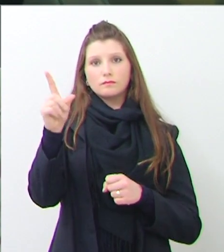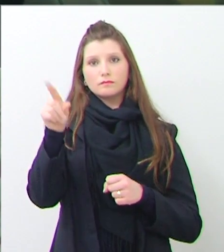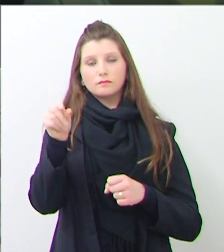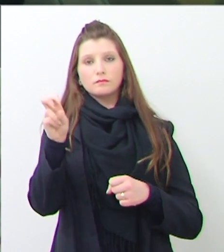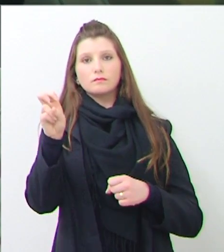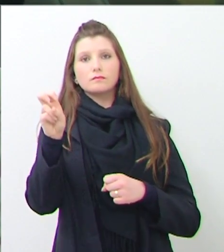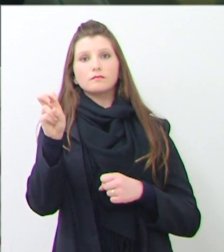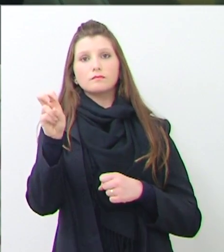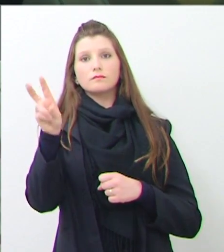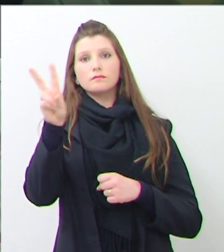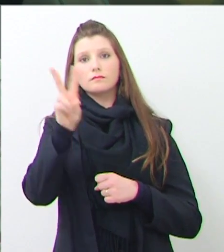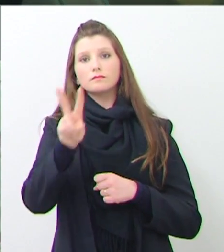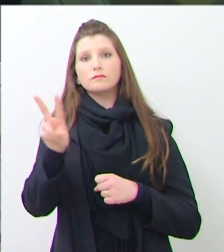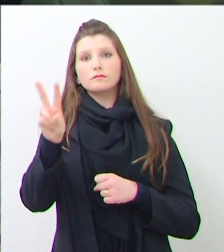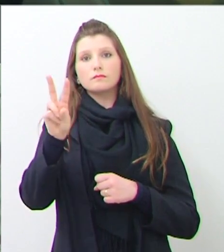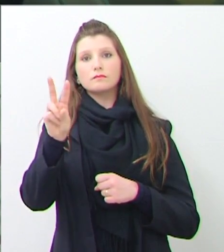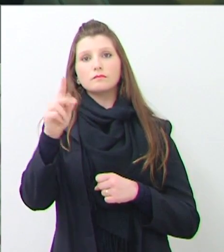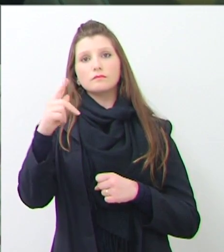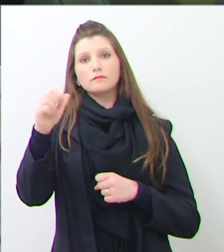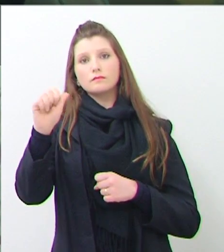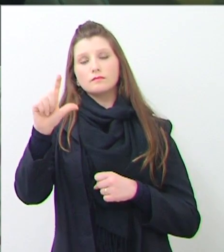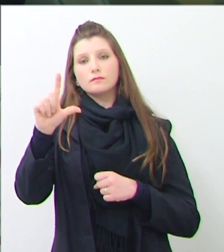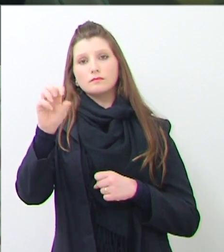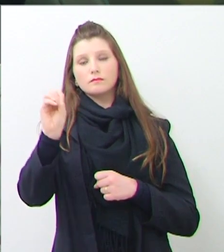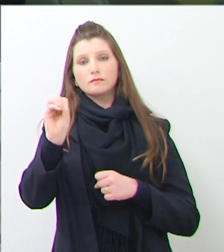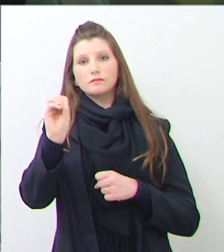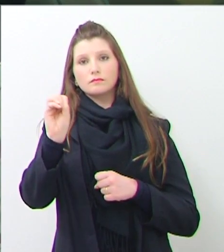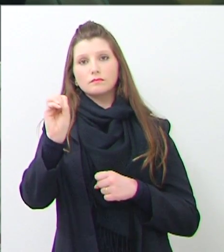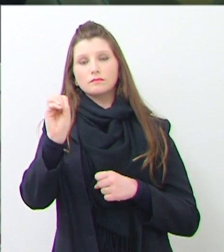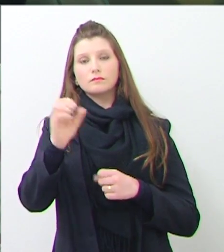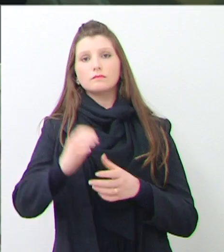163/2015, de autoria do vereador Paulo Ferrarese.